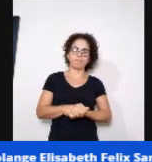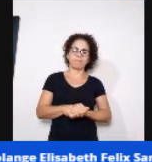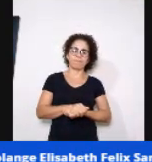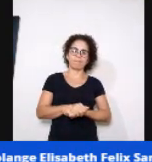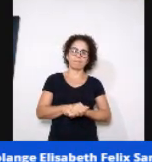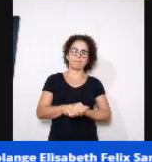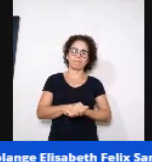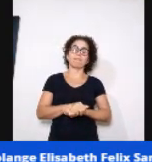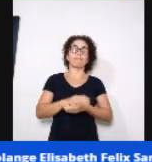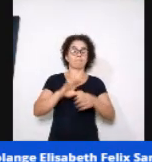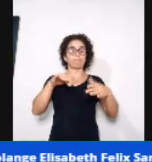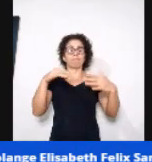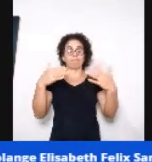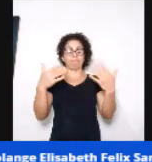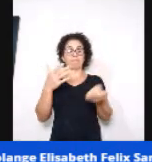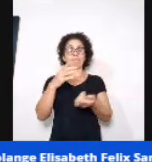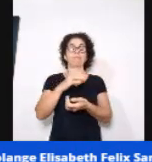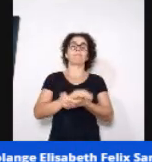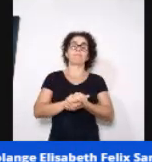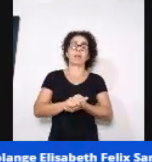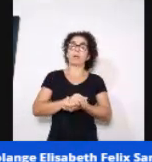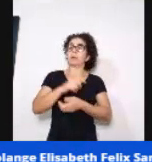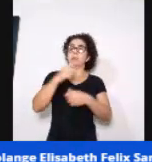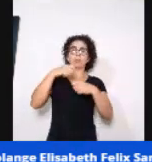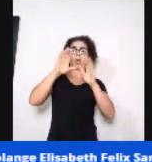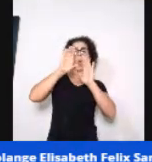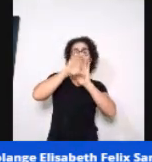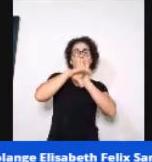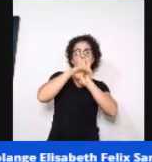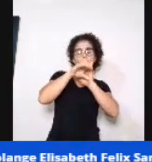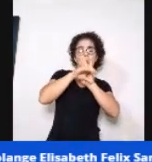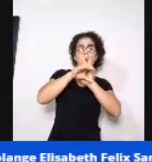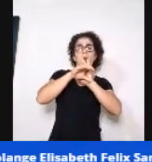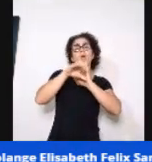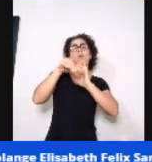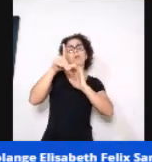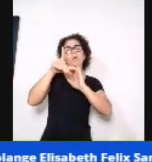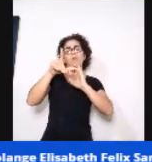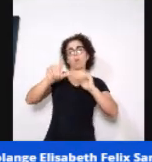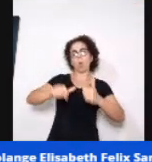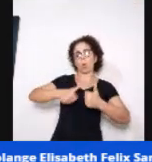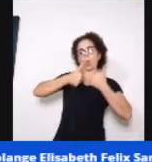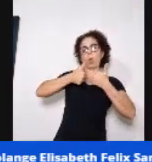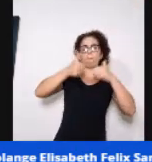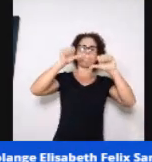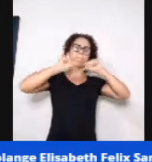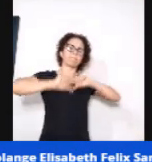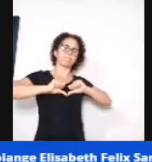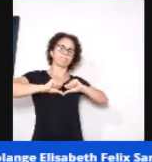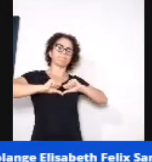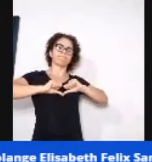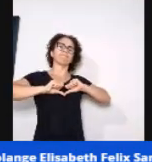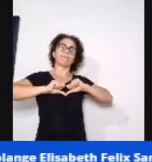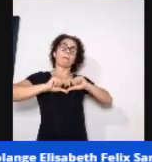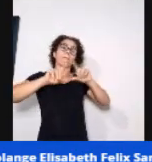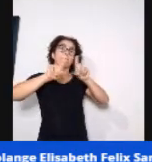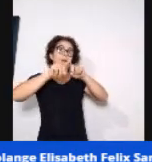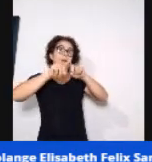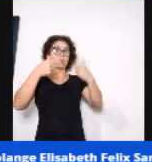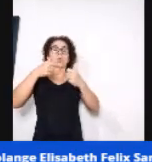Então, claro, a gente não precisa trazer um conceito do que é ser otimista e ser pessimista. Mas, quando eu trabalho de uma forma mais